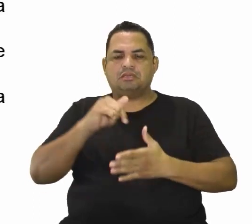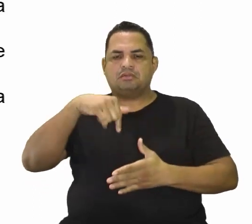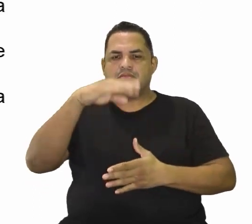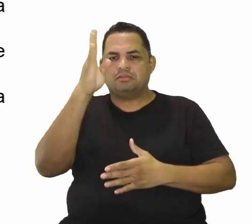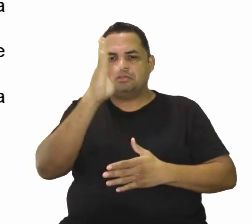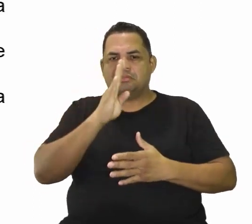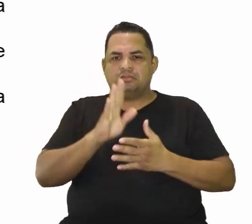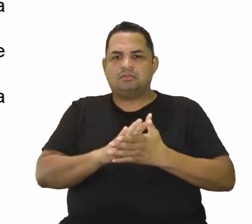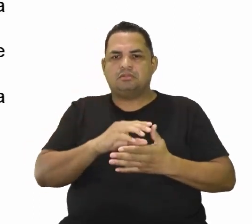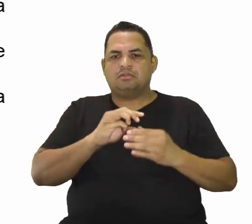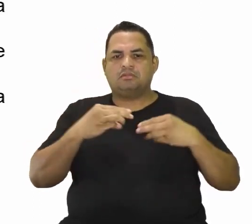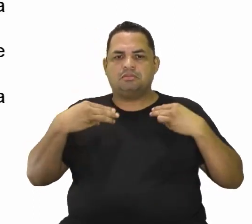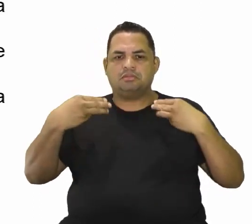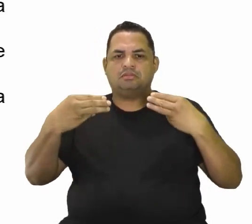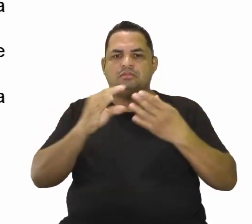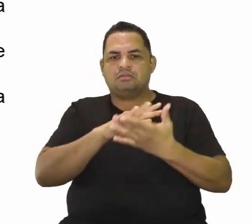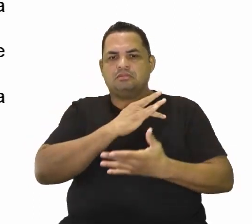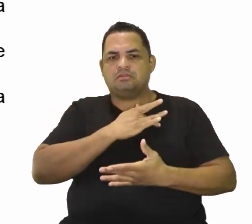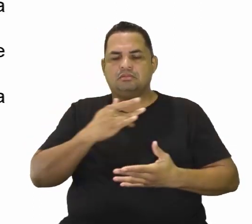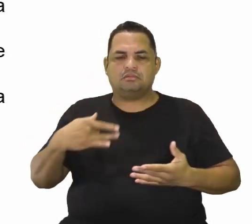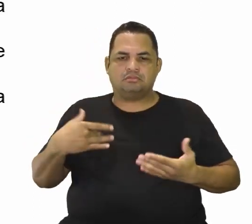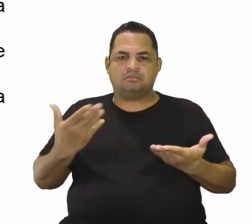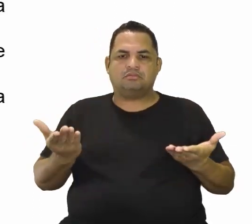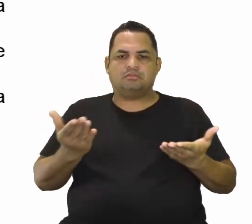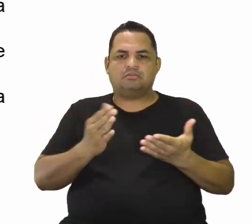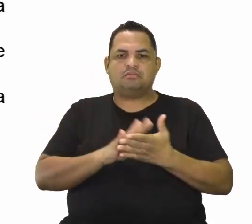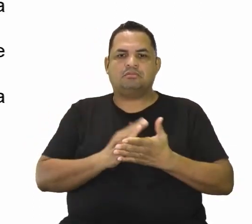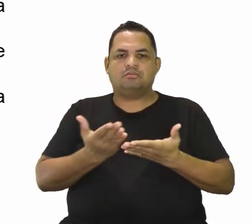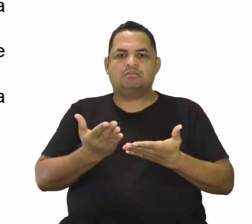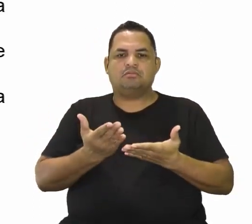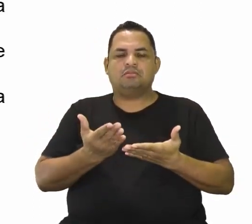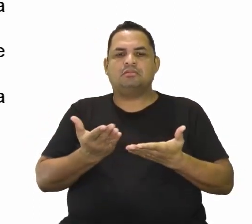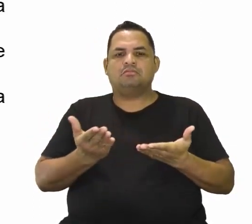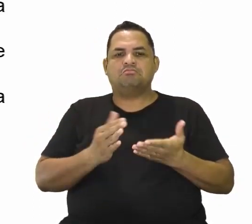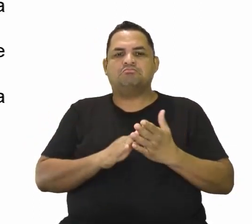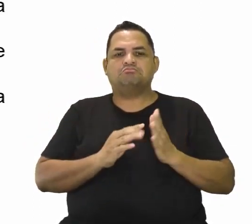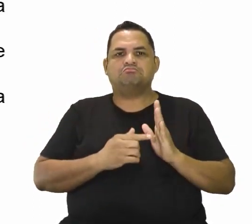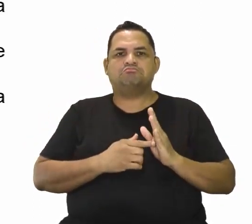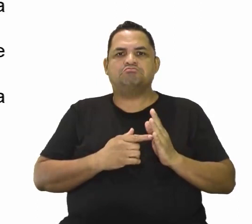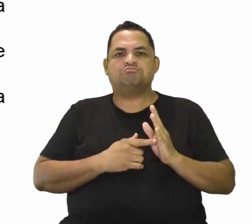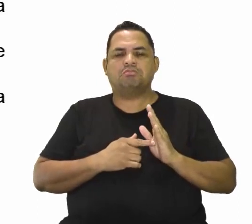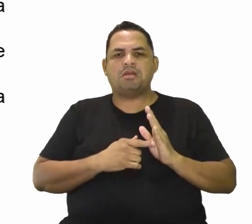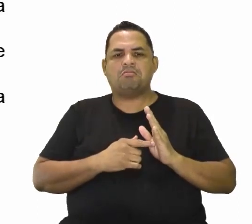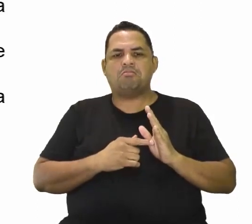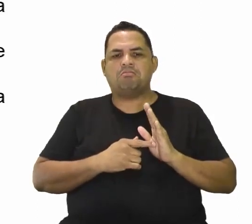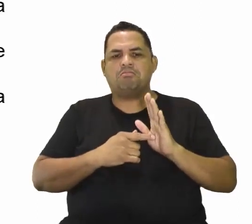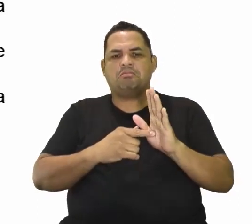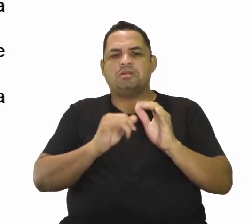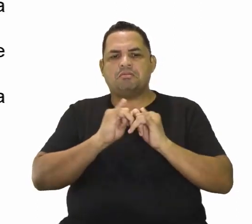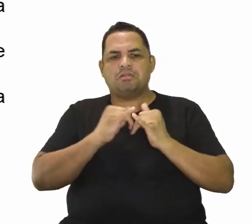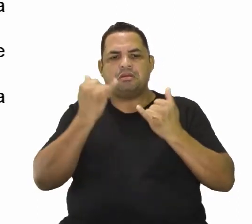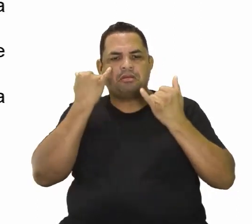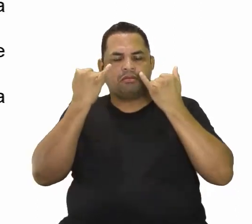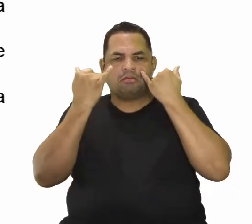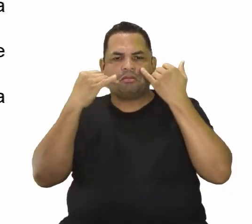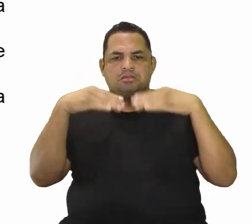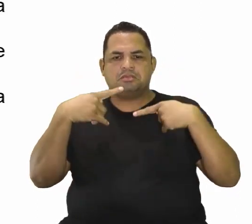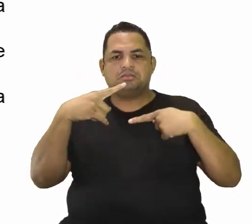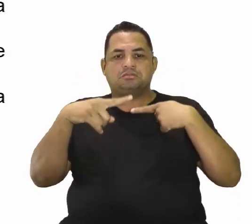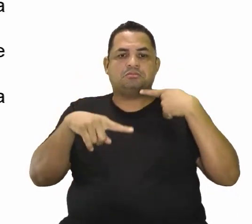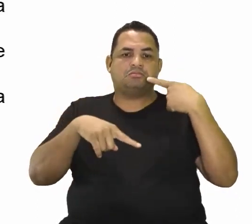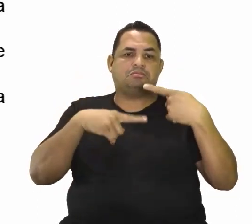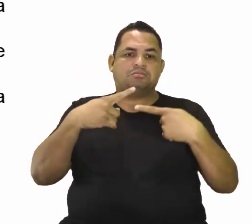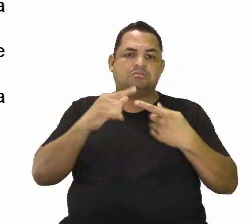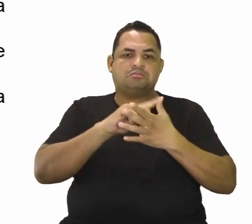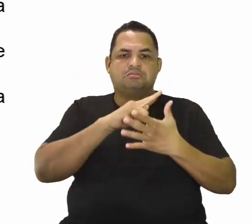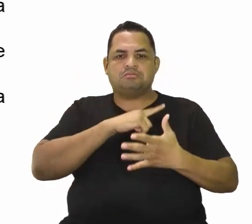o Ministério da Saúde acabava dando algumas informações, mas aí depois